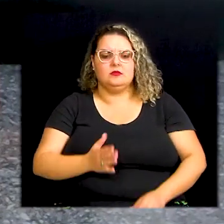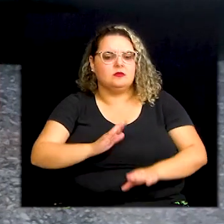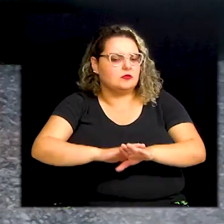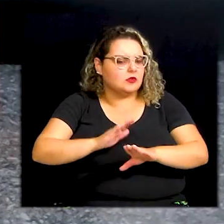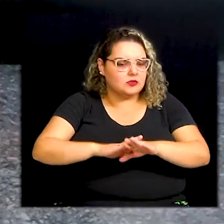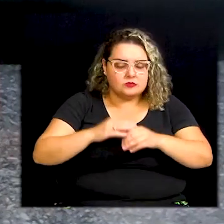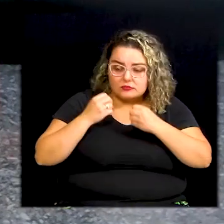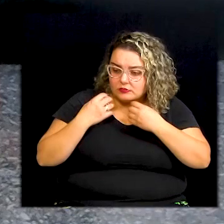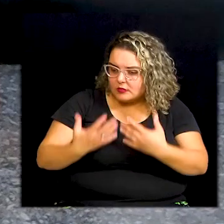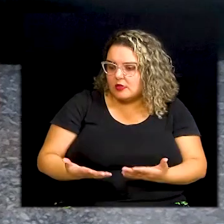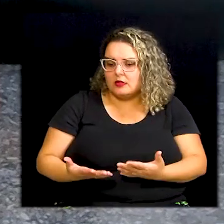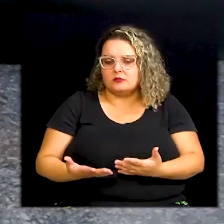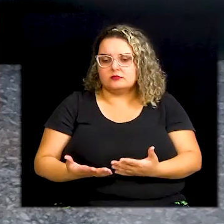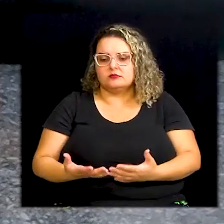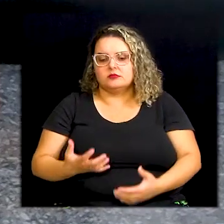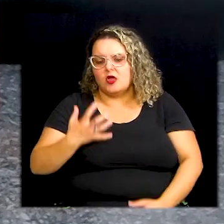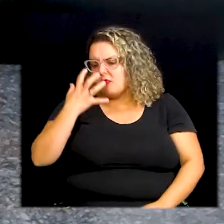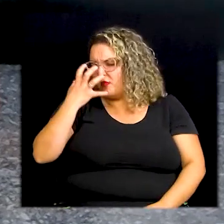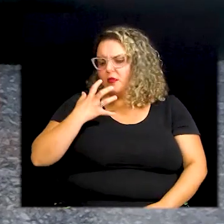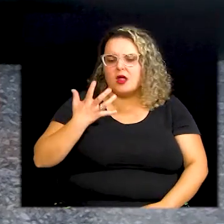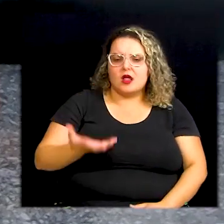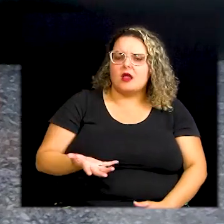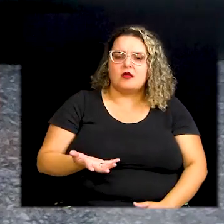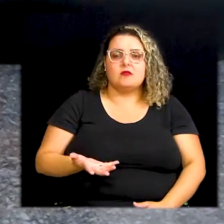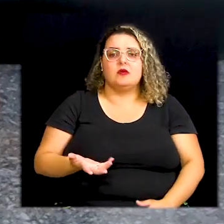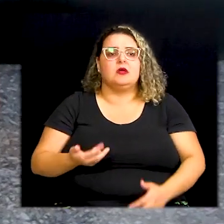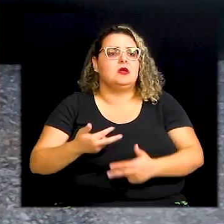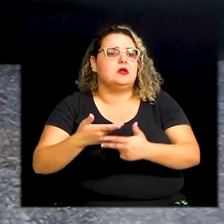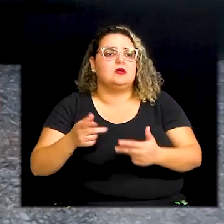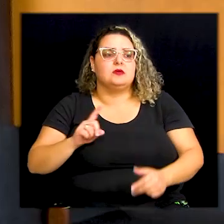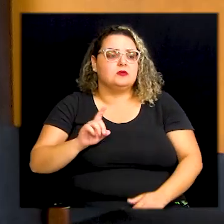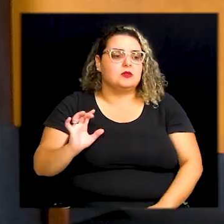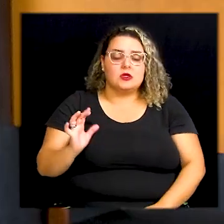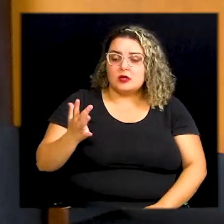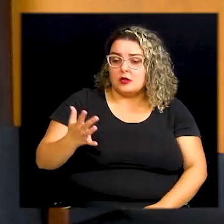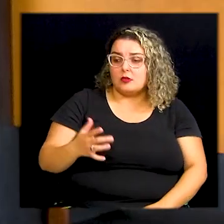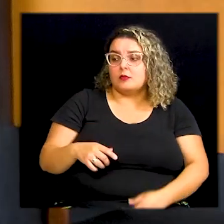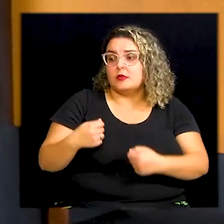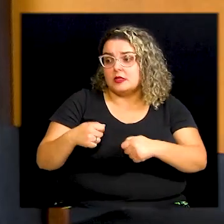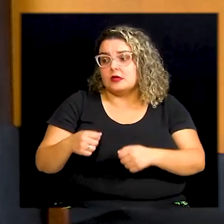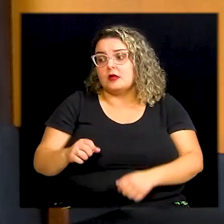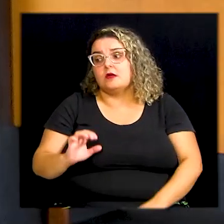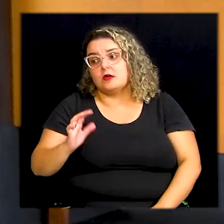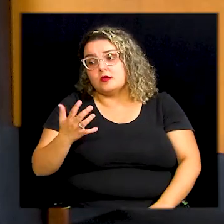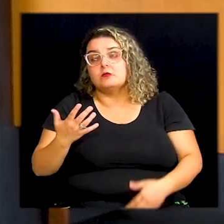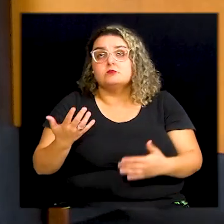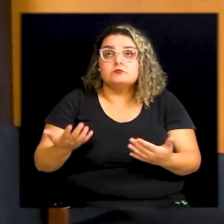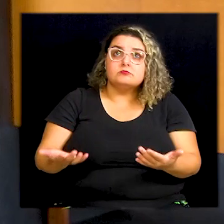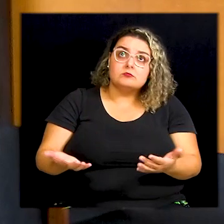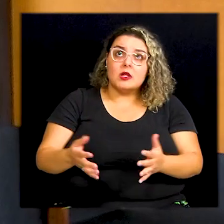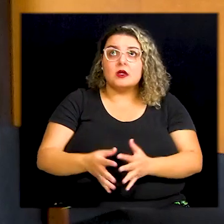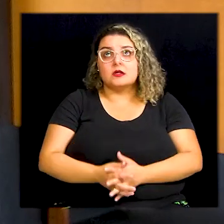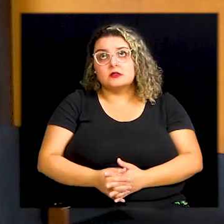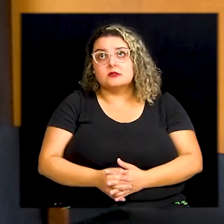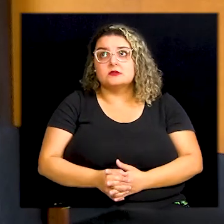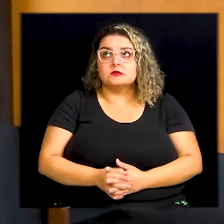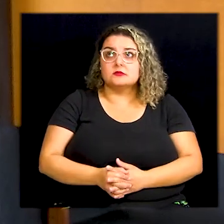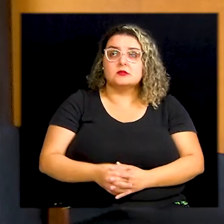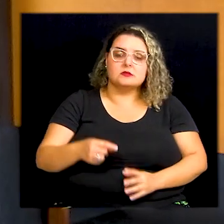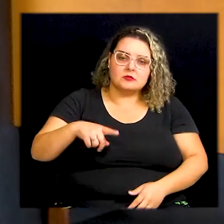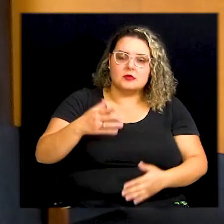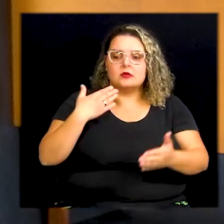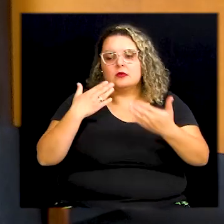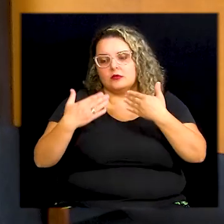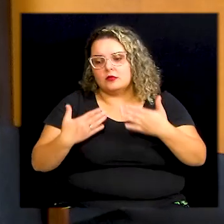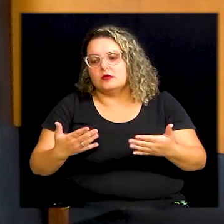não atuei bem, fico bravo que as coisas não aconteceram como tinha que acontecer. Mas eles vão